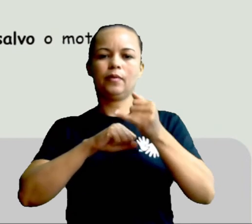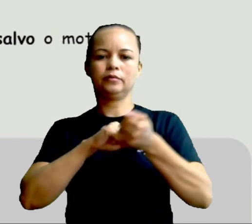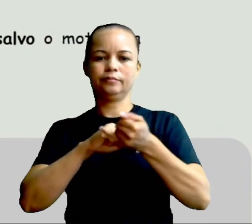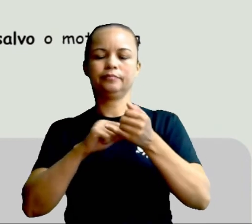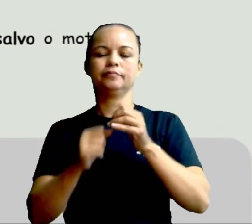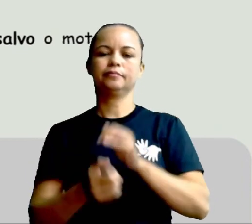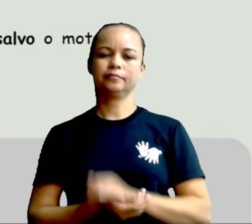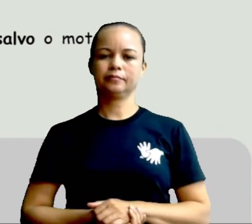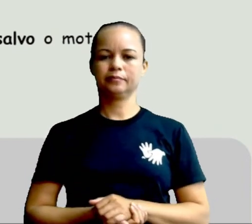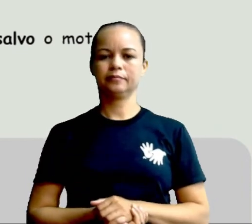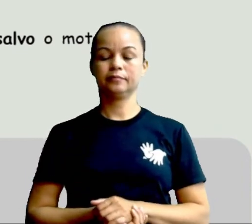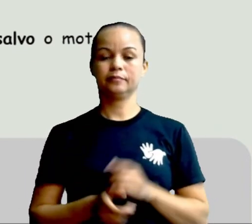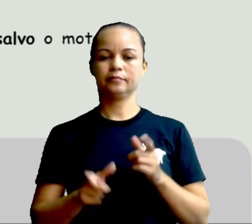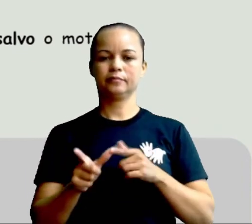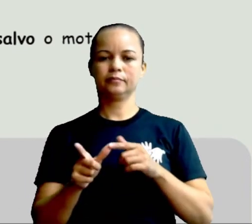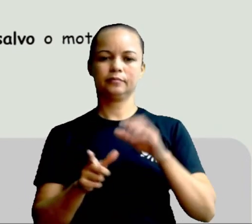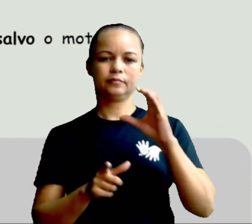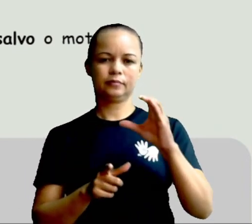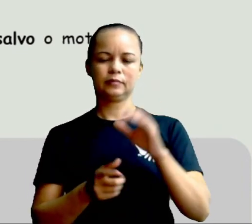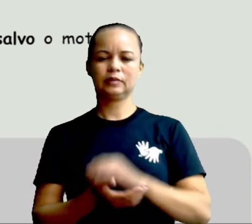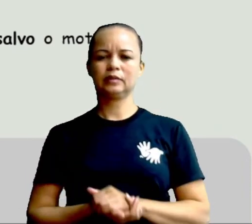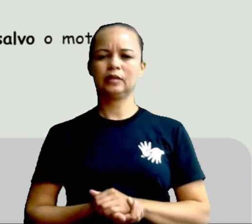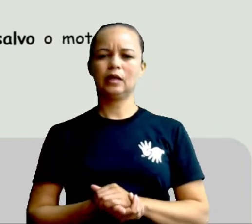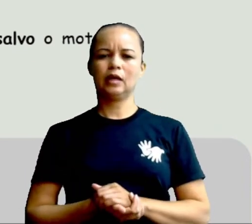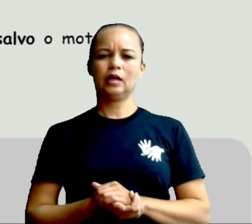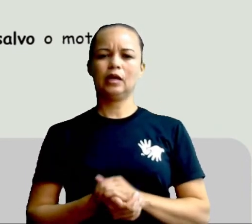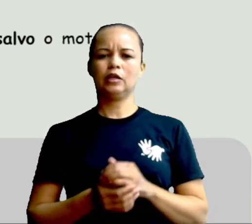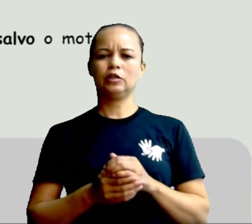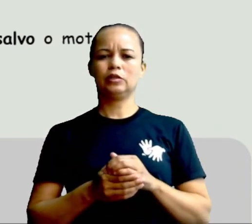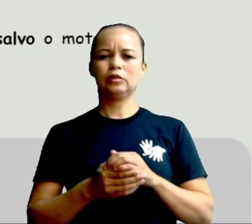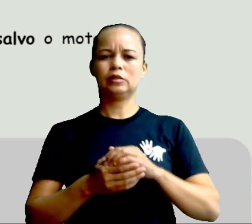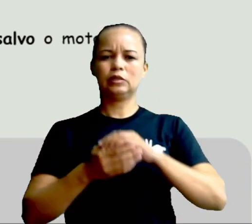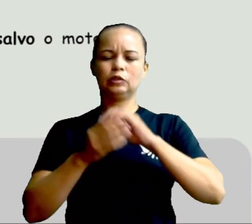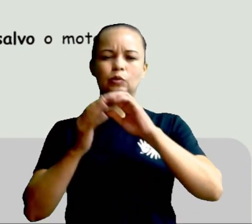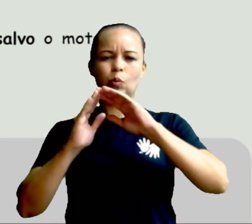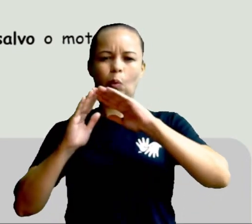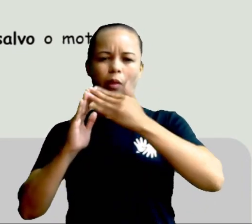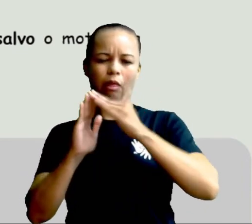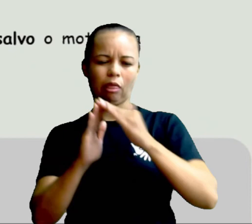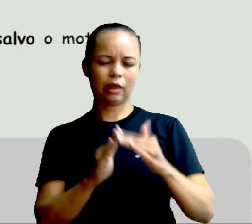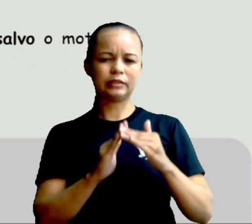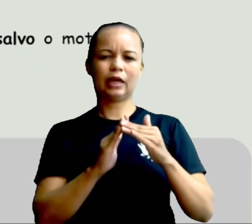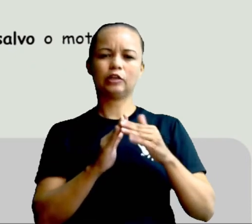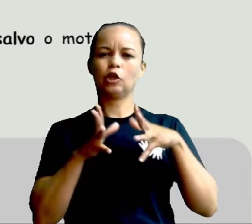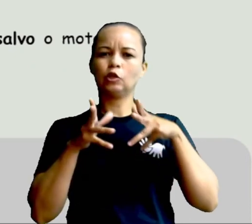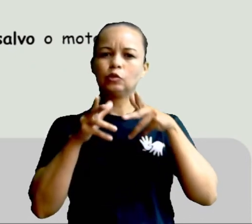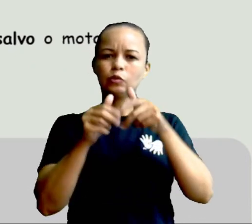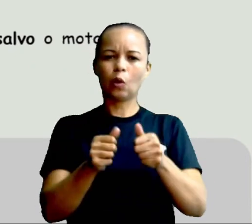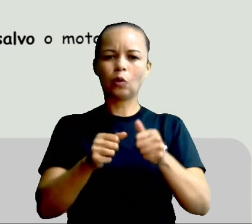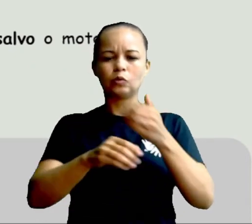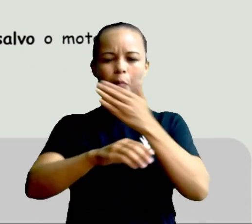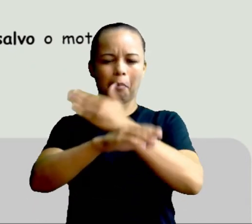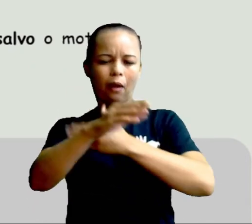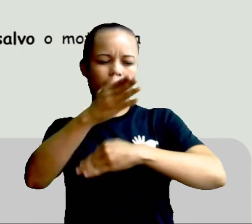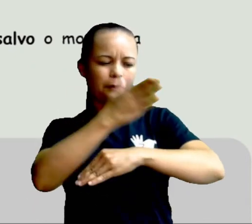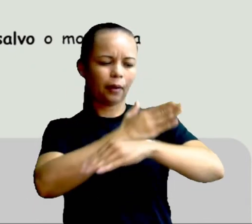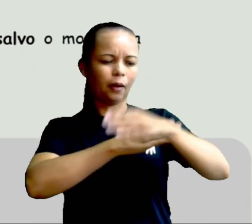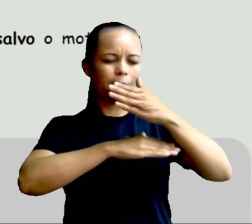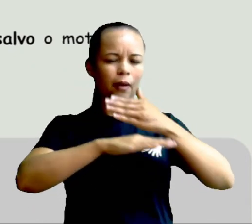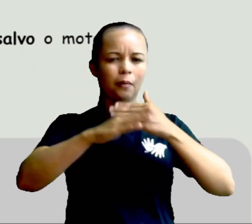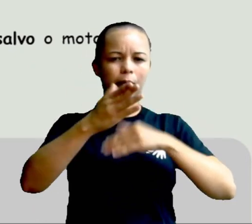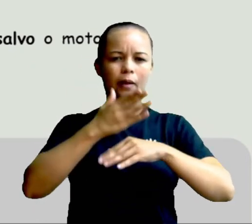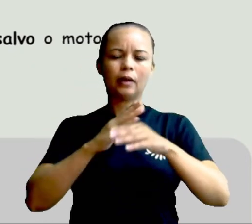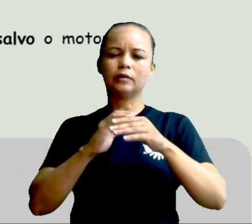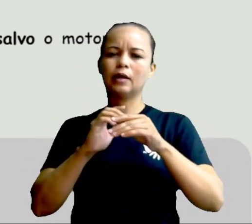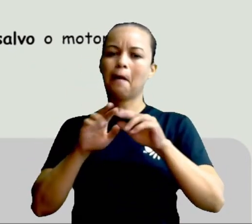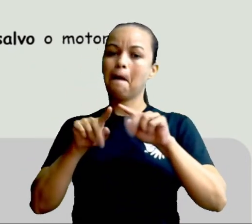letrinha C, no desastre, todos se feriram, embora levemente, salvo o